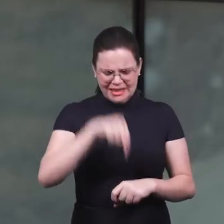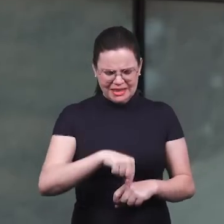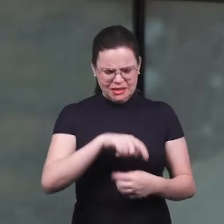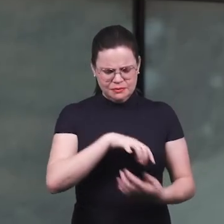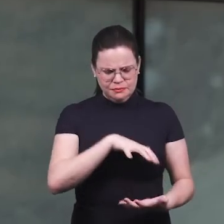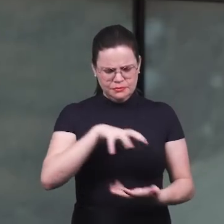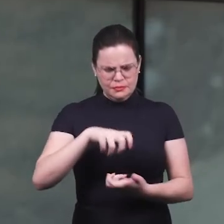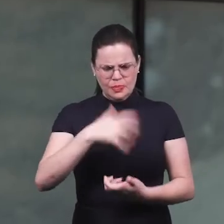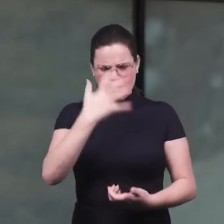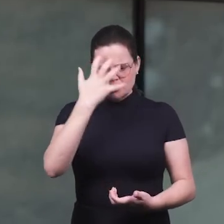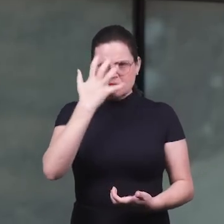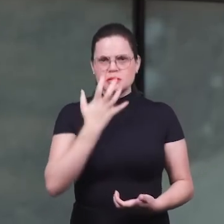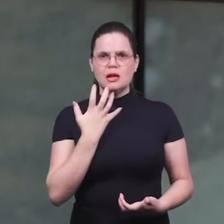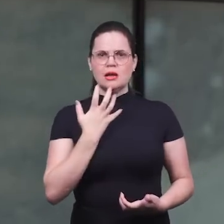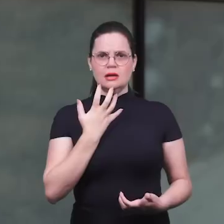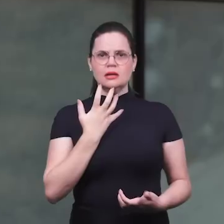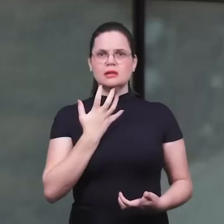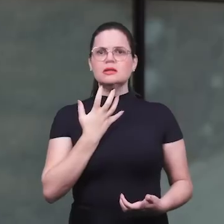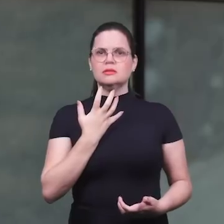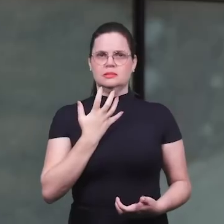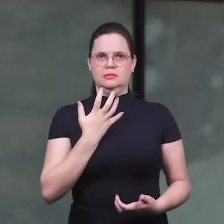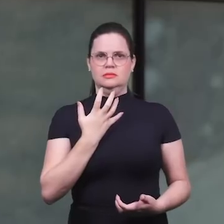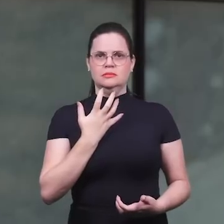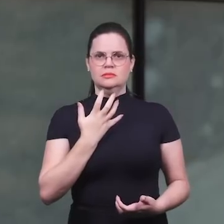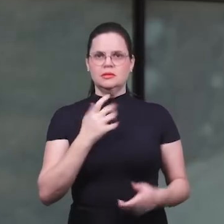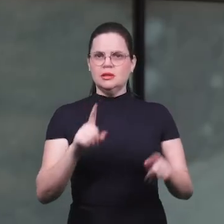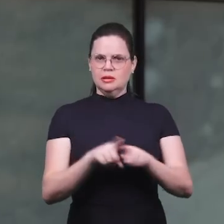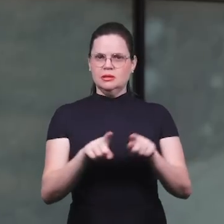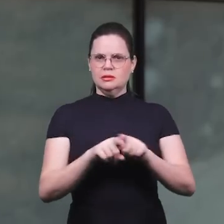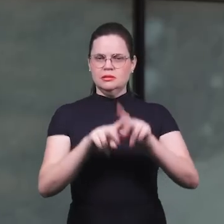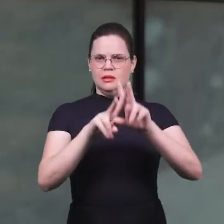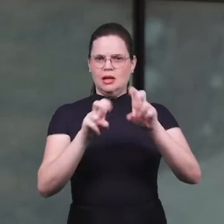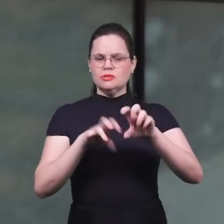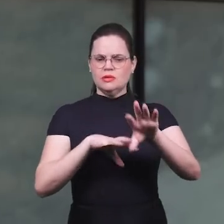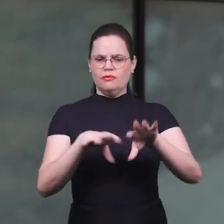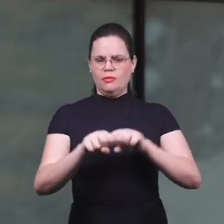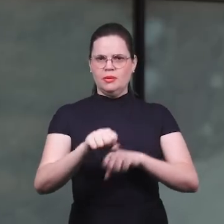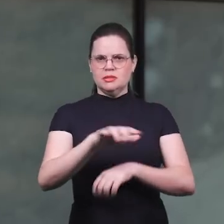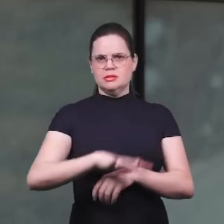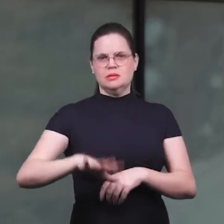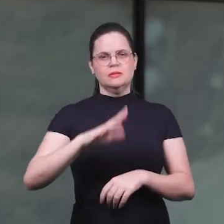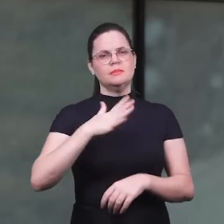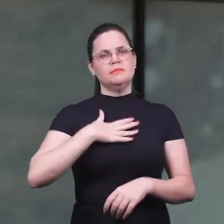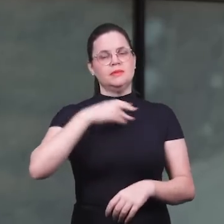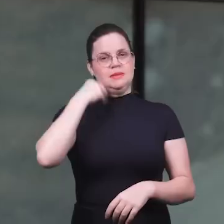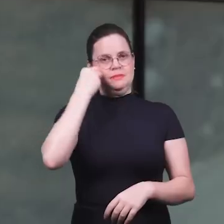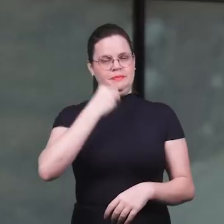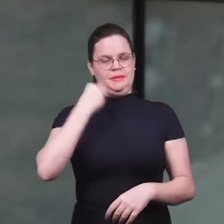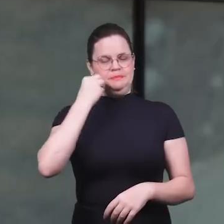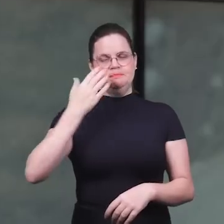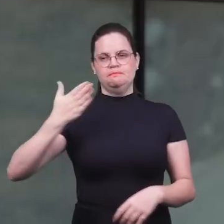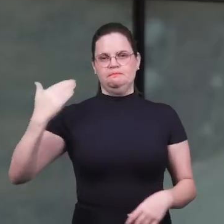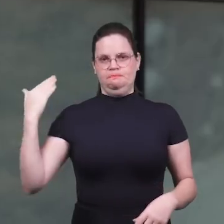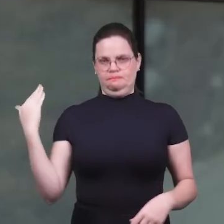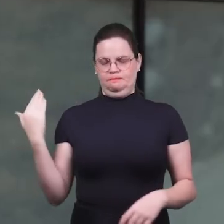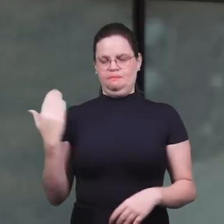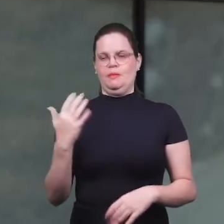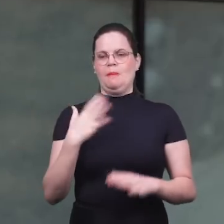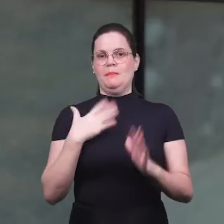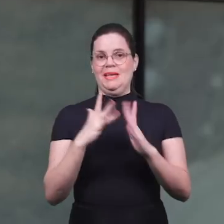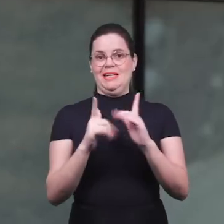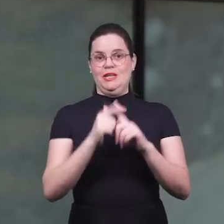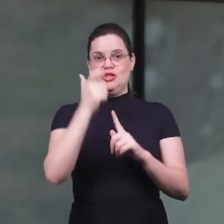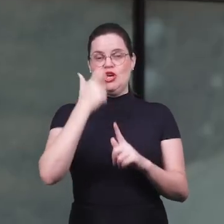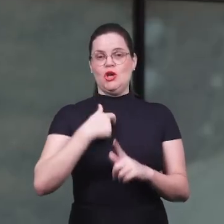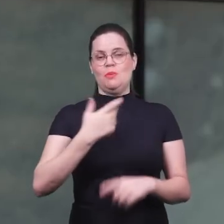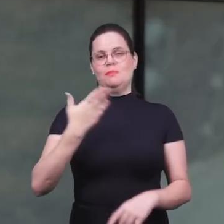a seriedade que ela merece, inclusive de formação profissional. Eu me lembro de uma experiência que eu tive numa igreja por onde eu passei como